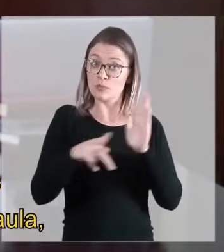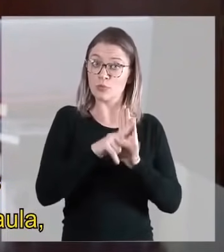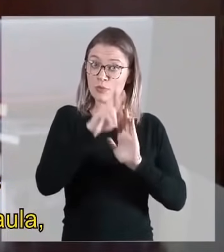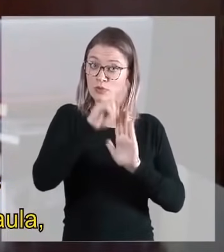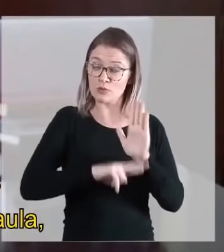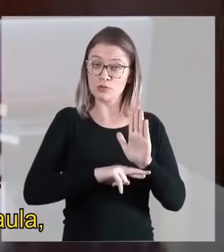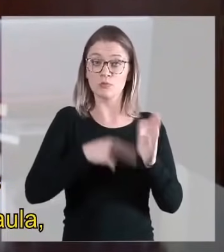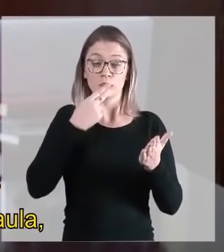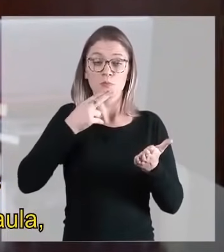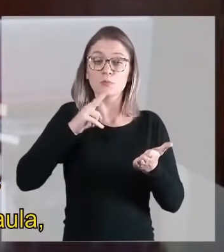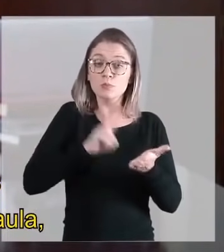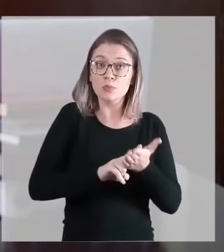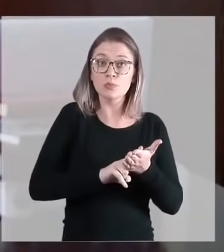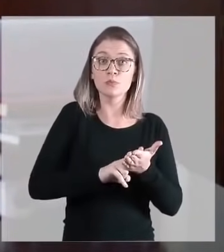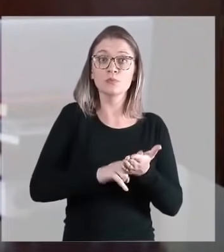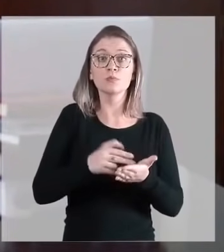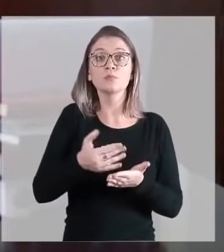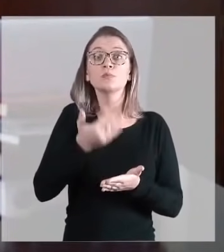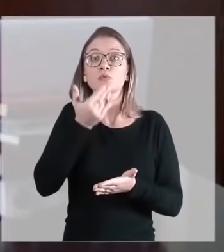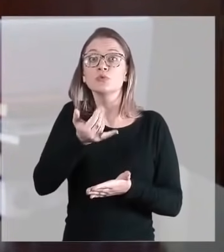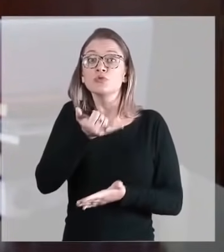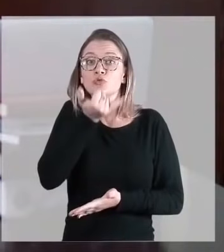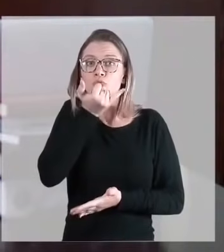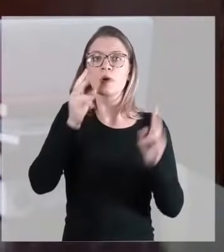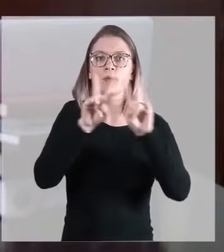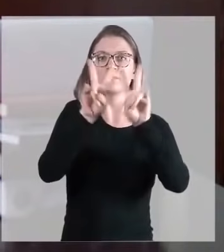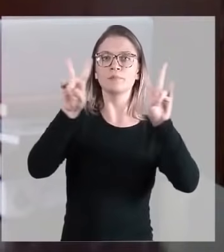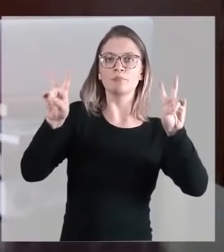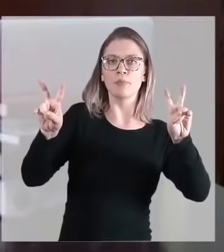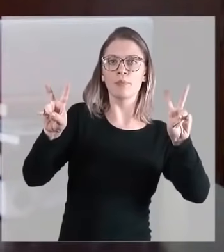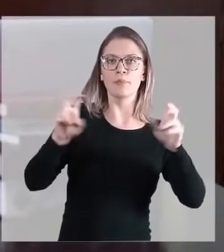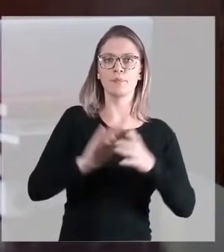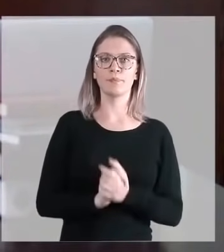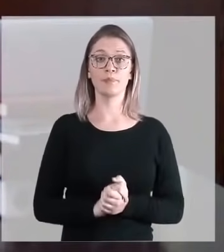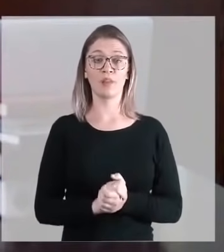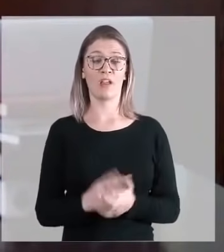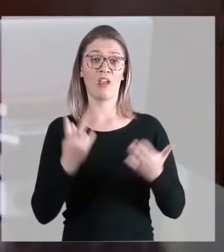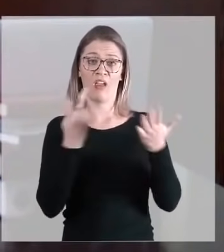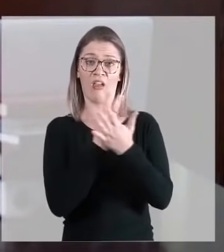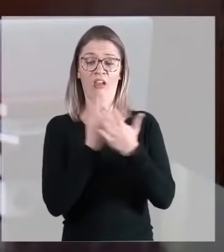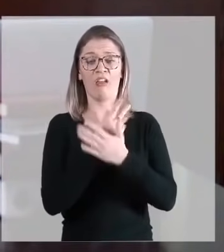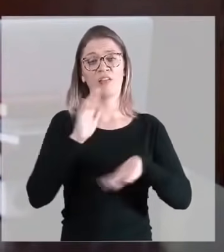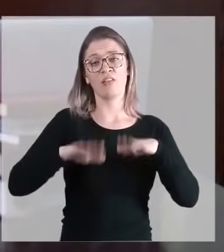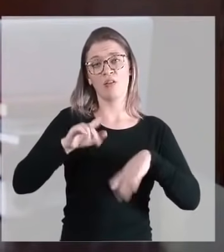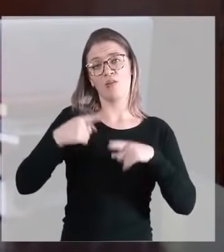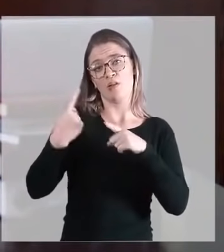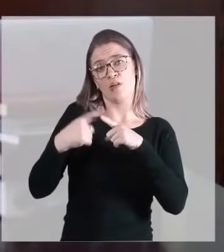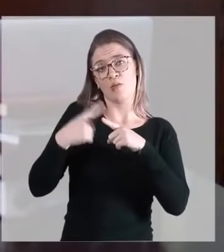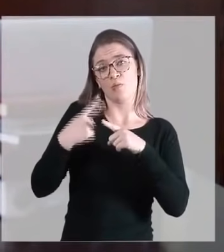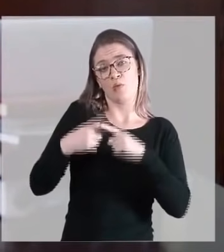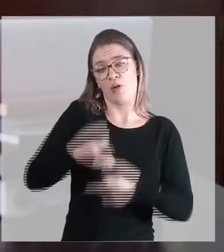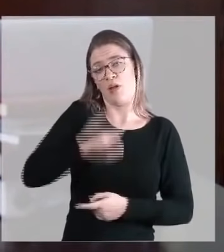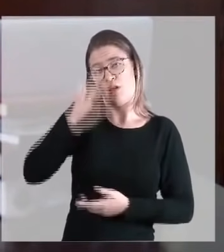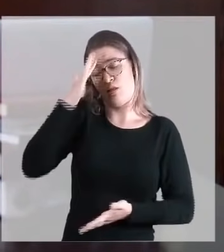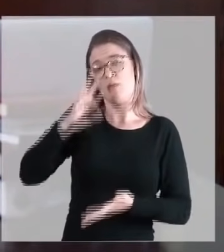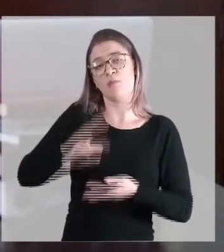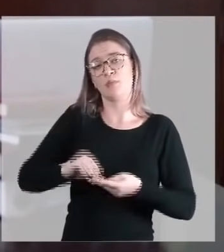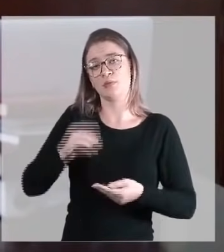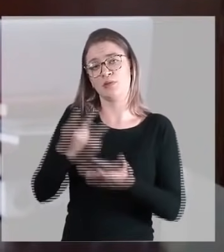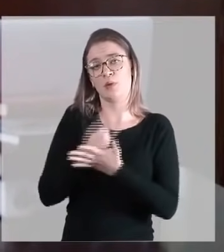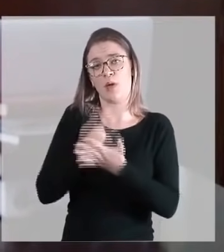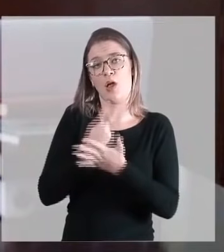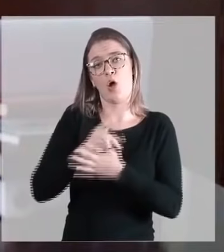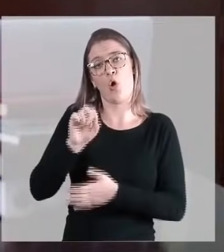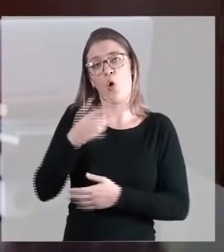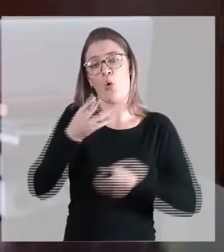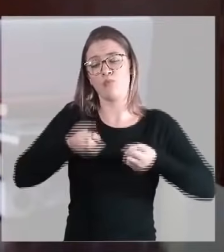que havia praticado em sala de aula, ela diz, abre aspas, "Falhei, talvez porque tenha sido mal interpretada, talvez porque não tenha sabido